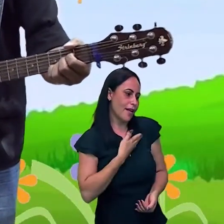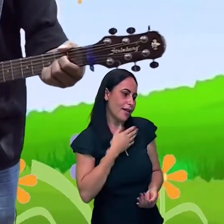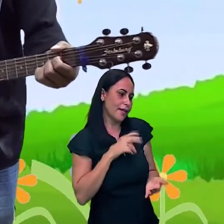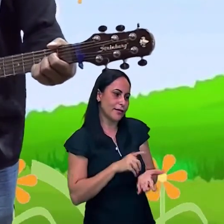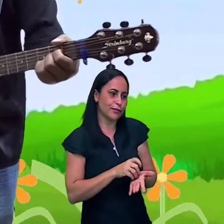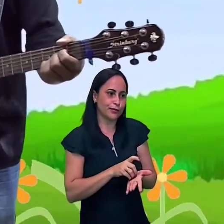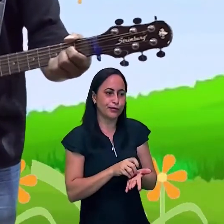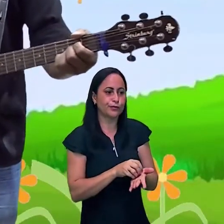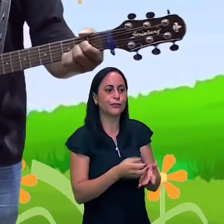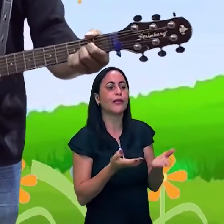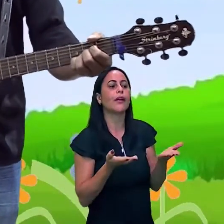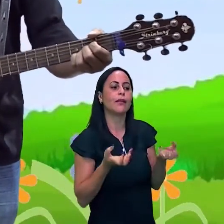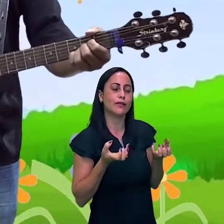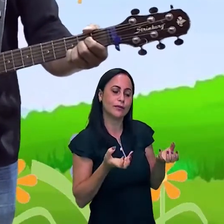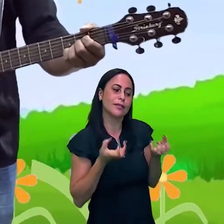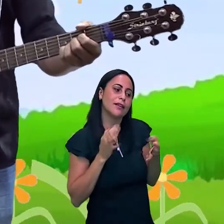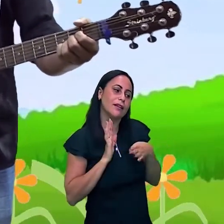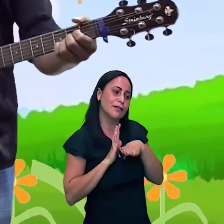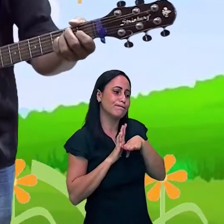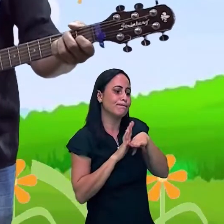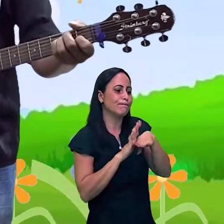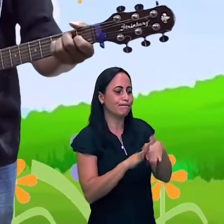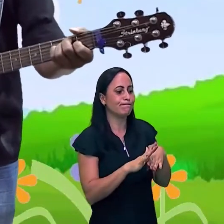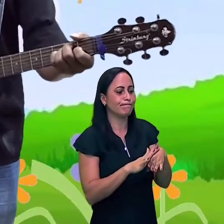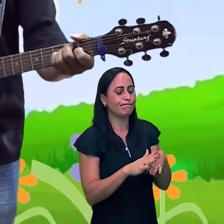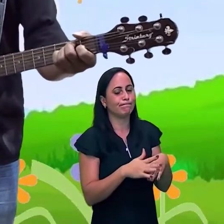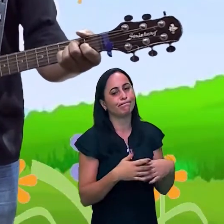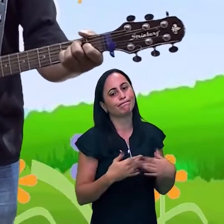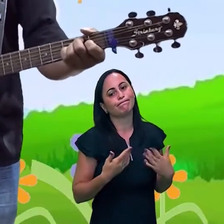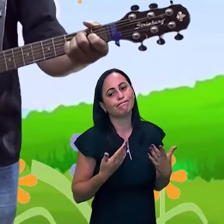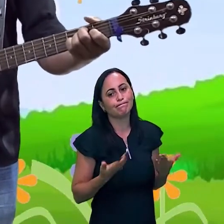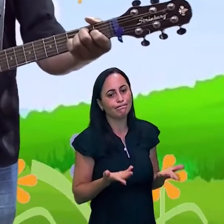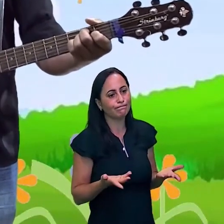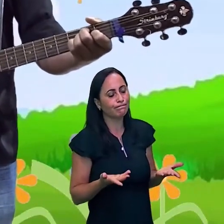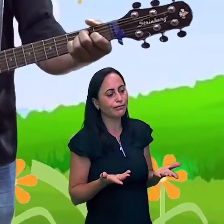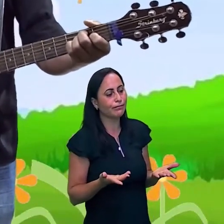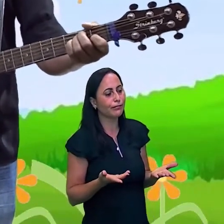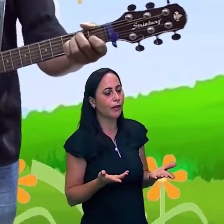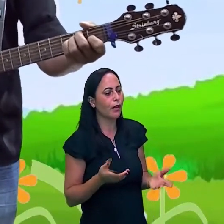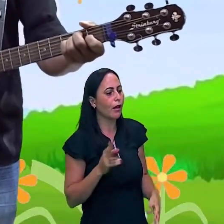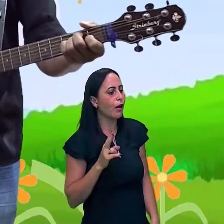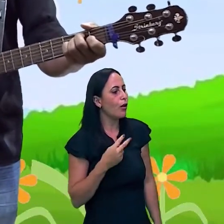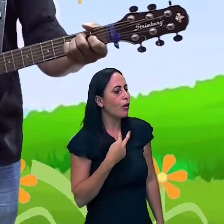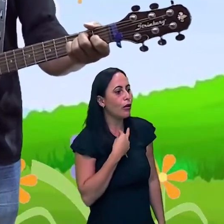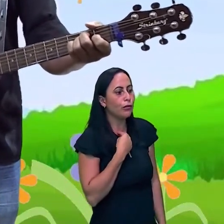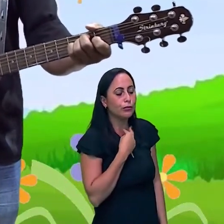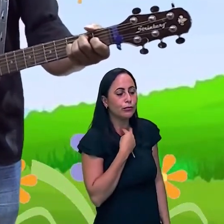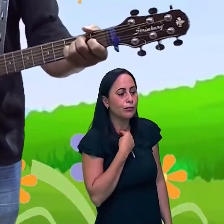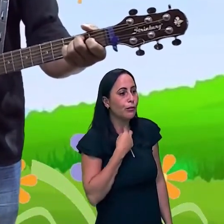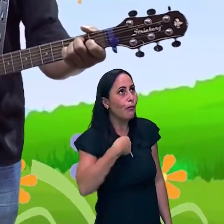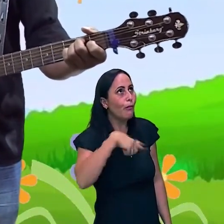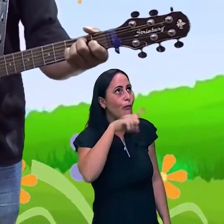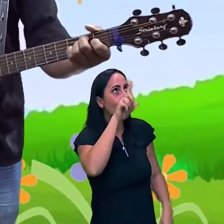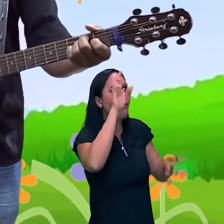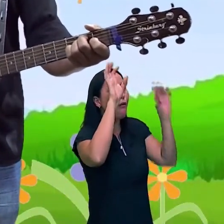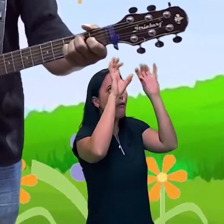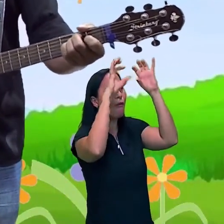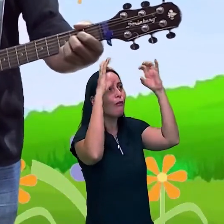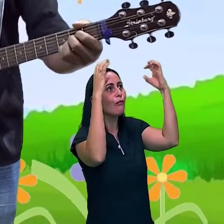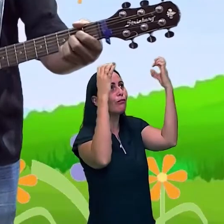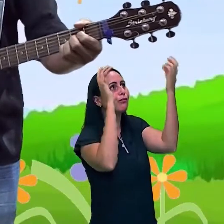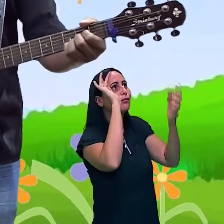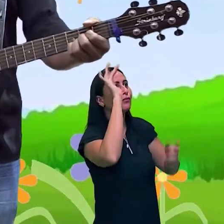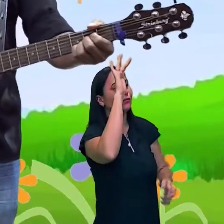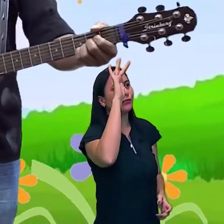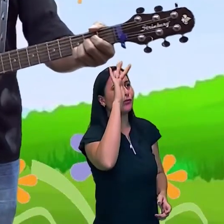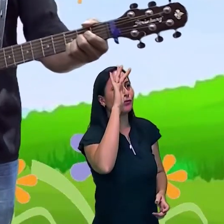Amiga lagarta, gostaria de ajudar, mas nunca pude no céu